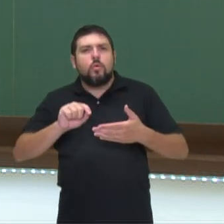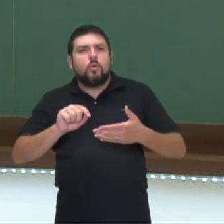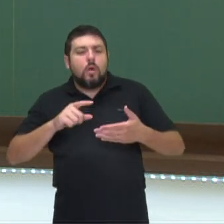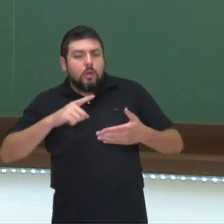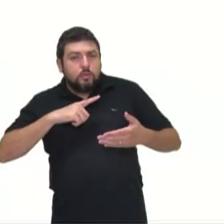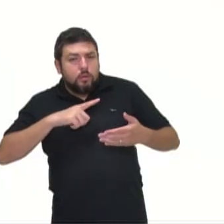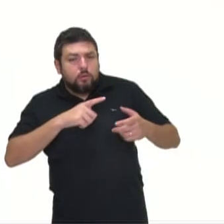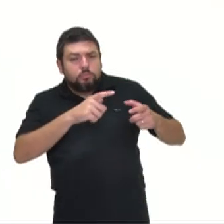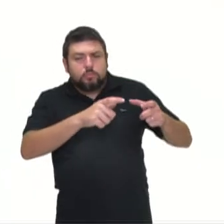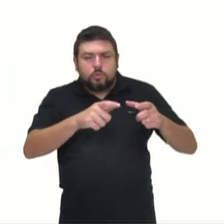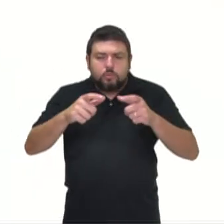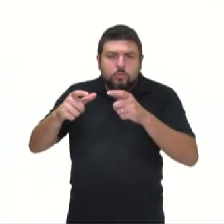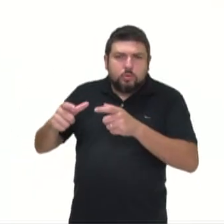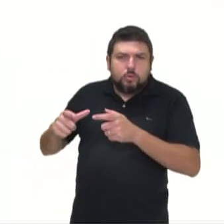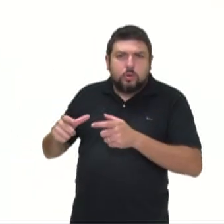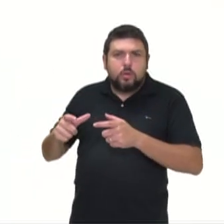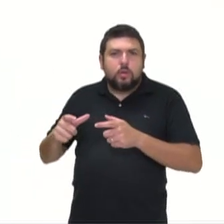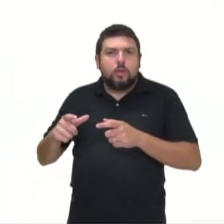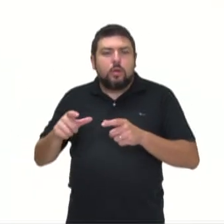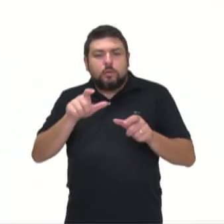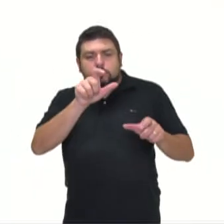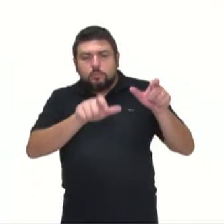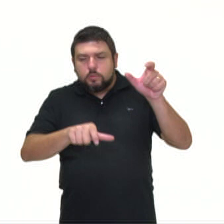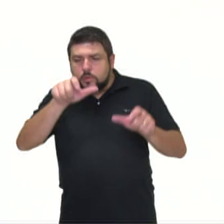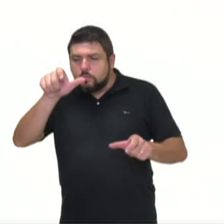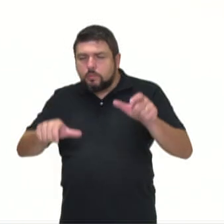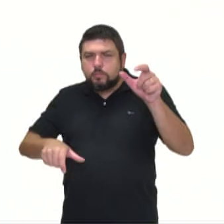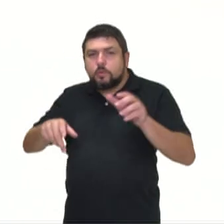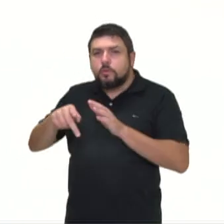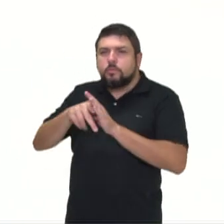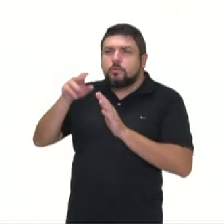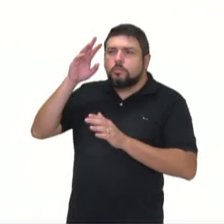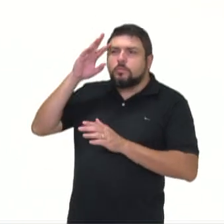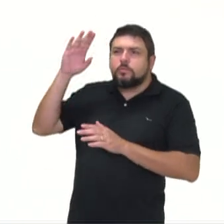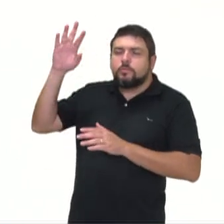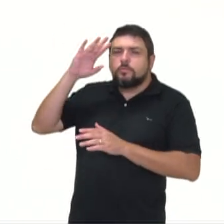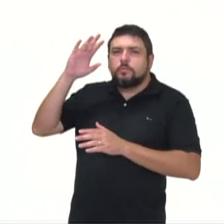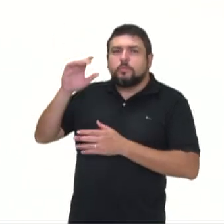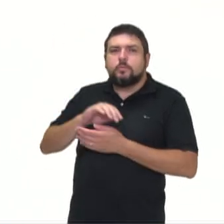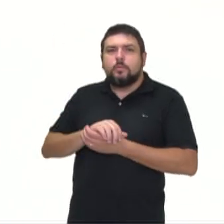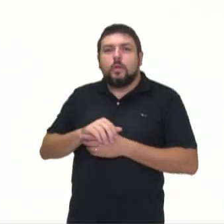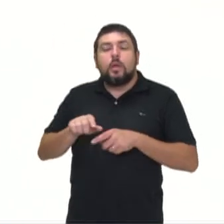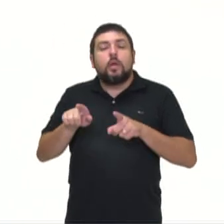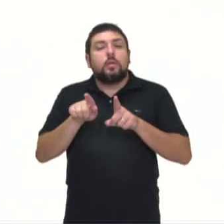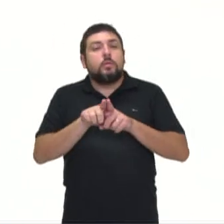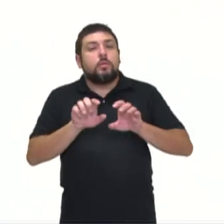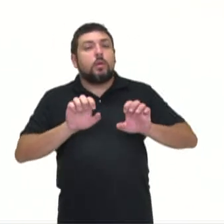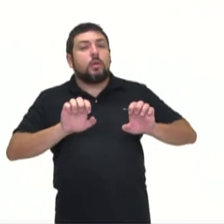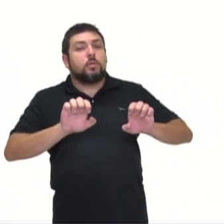de fantasia, demonstrar domínio dos elementos da estrutura narrativa.